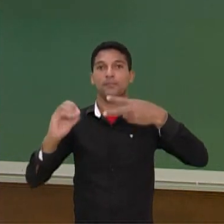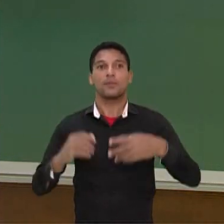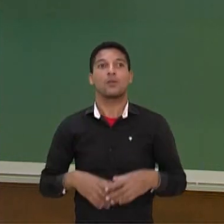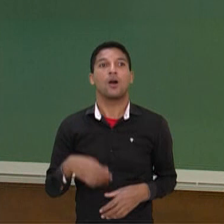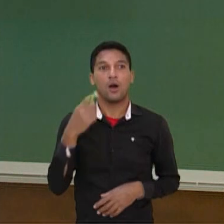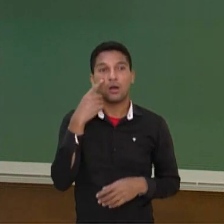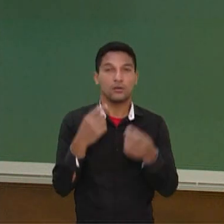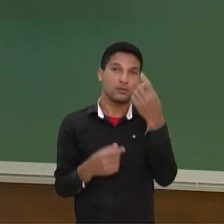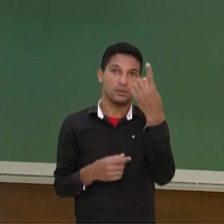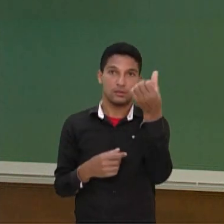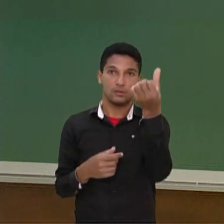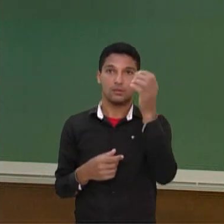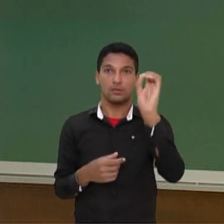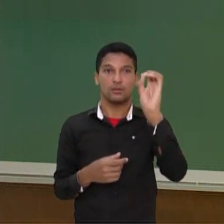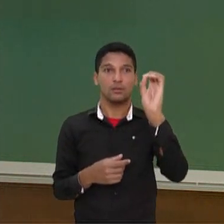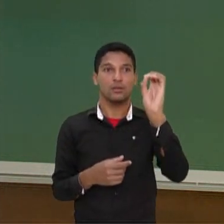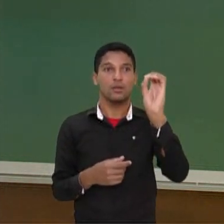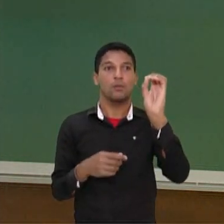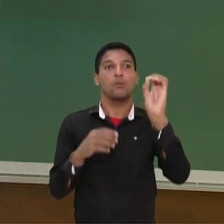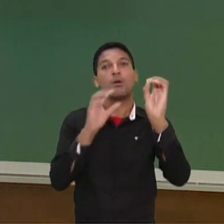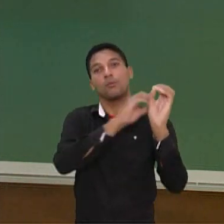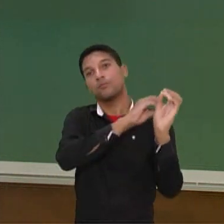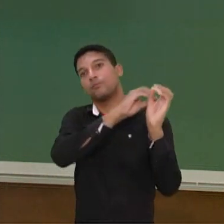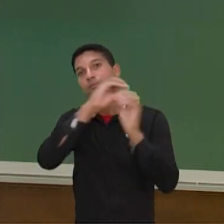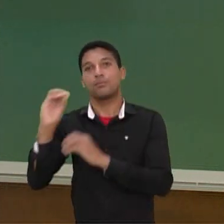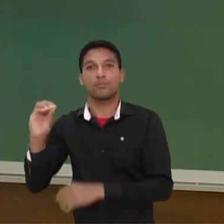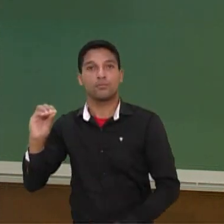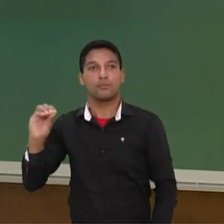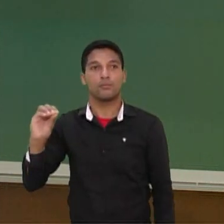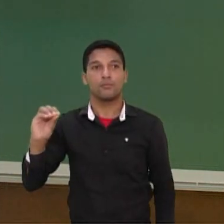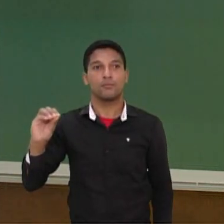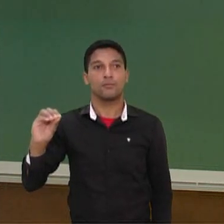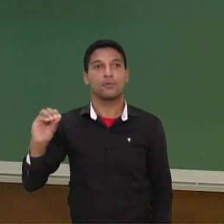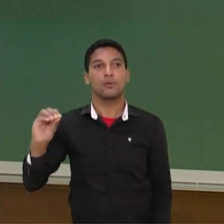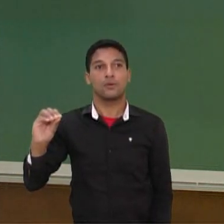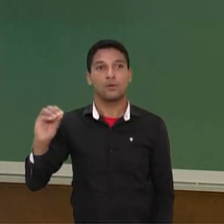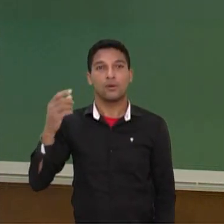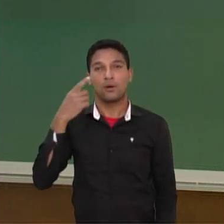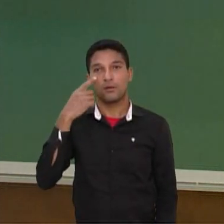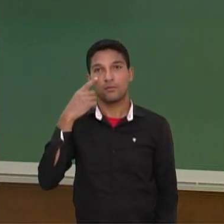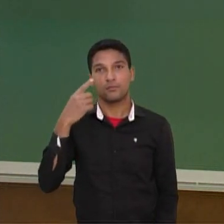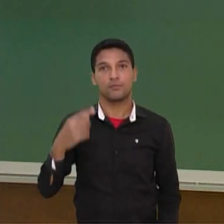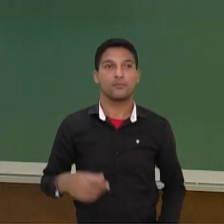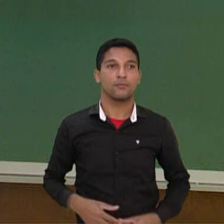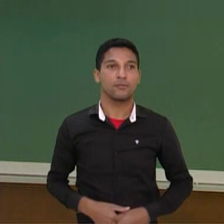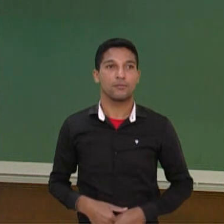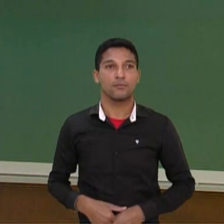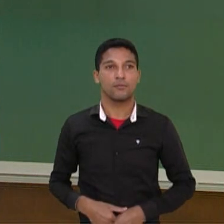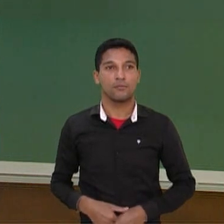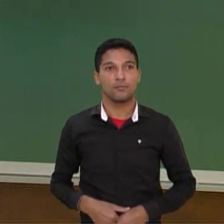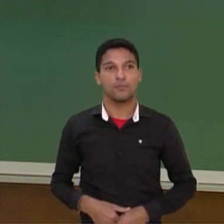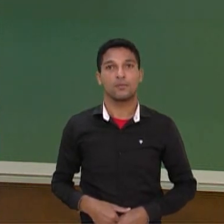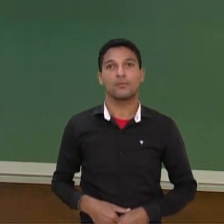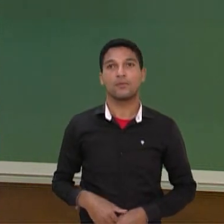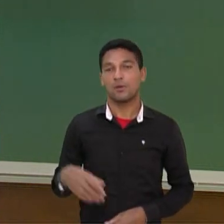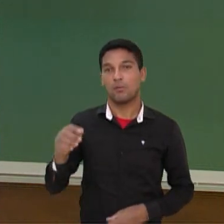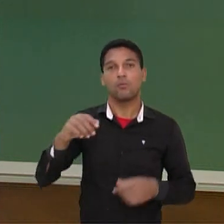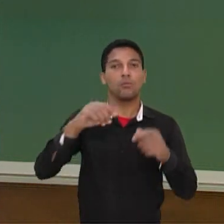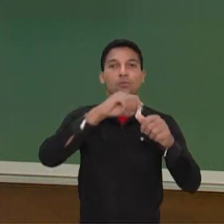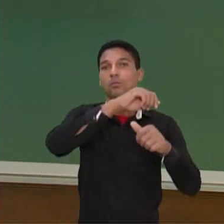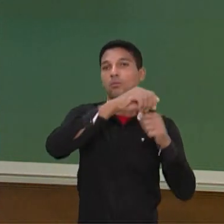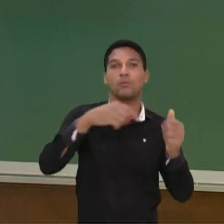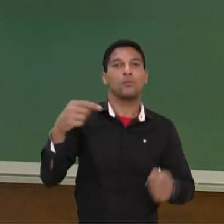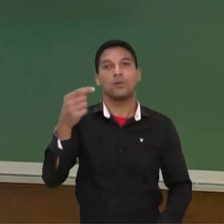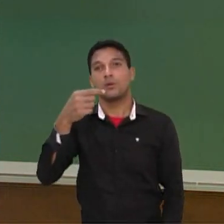aqui no primeiro membro, ele pode ir lá para o segundo membro através do princípio aditivo e fica negativo, né? Aquele